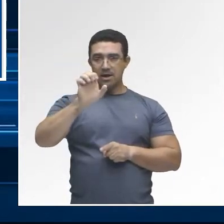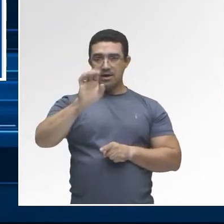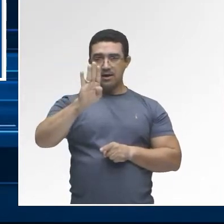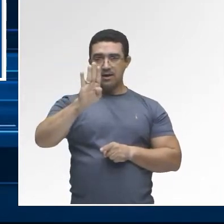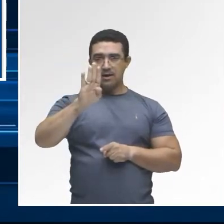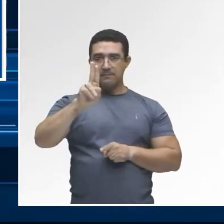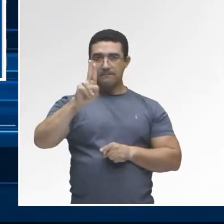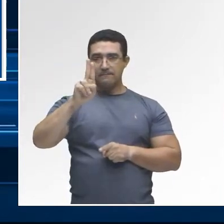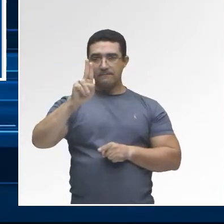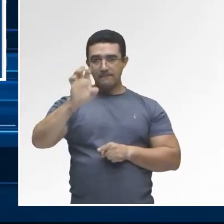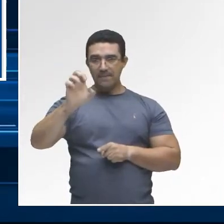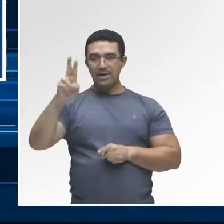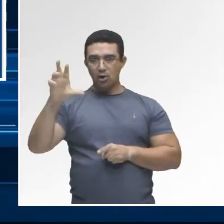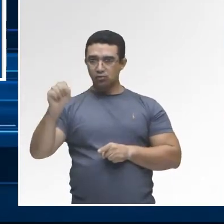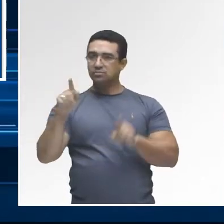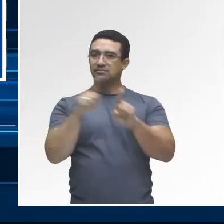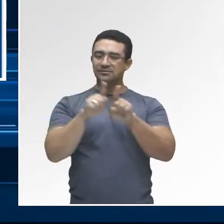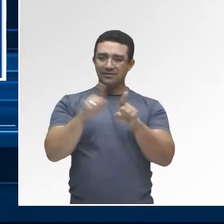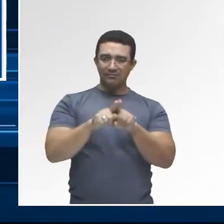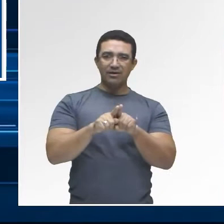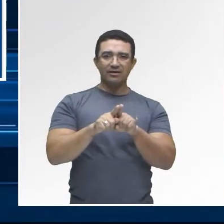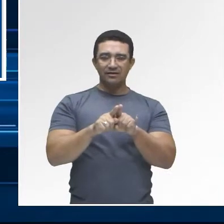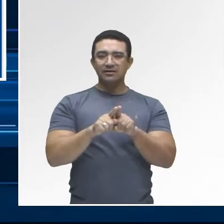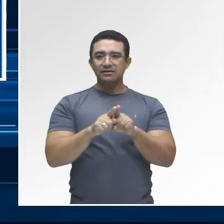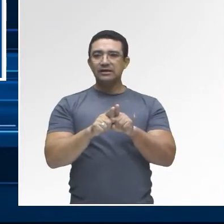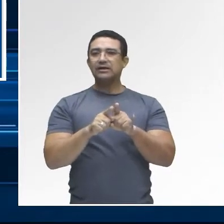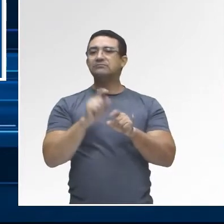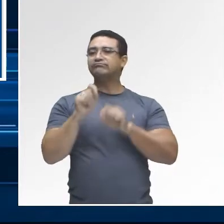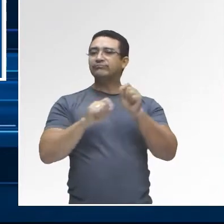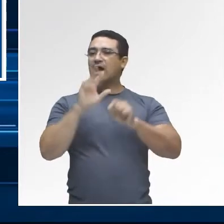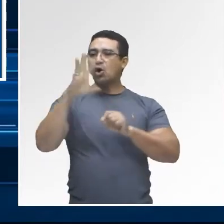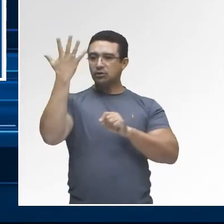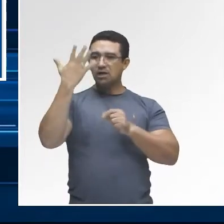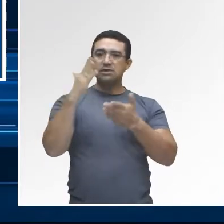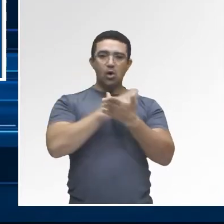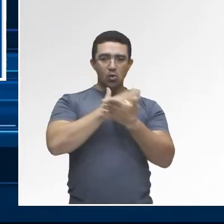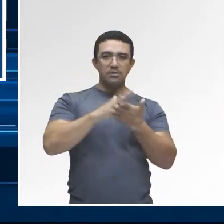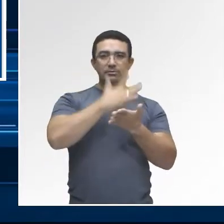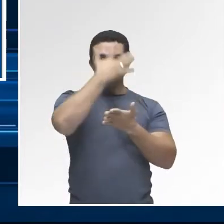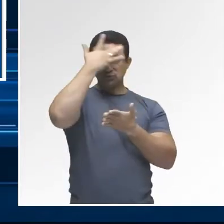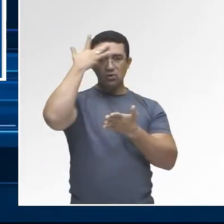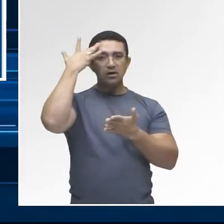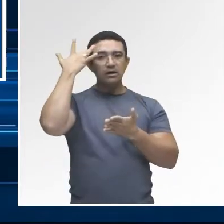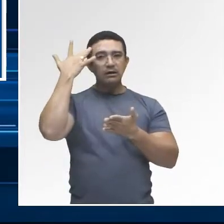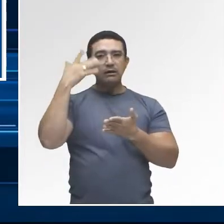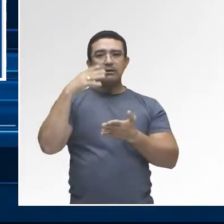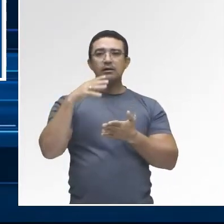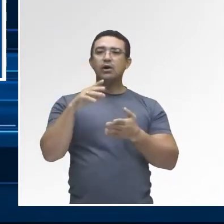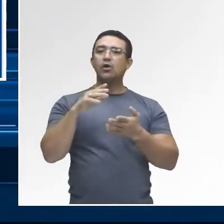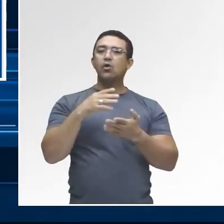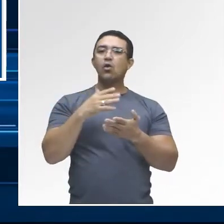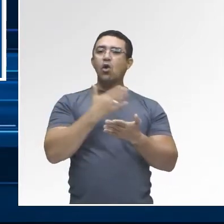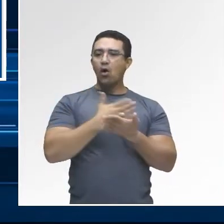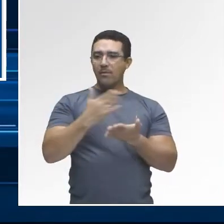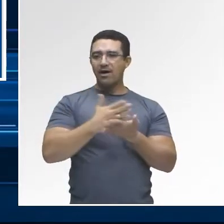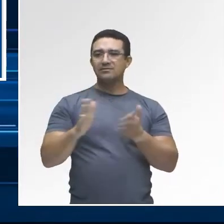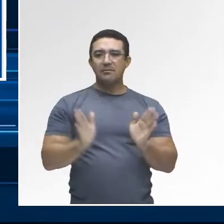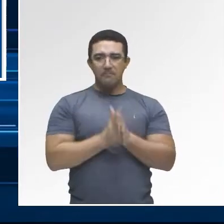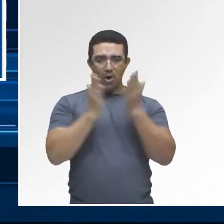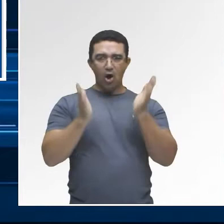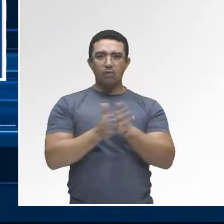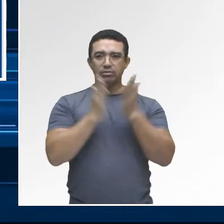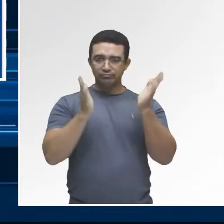vai passar a ser utilizada com a maior frequência dentro das grandes propriedades, pelos patrícios, certo? Esses